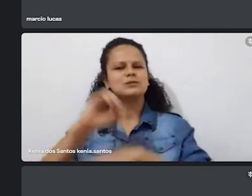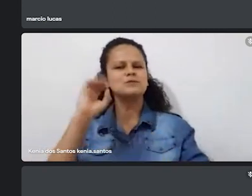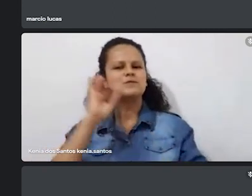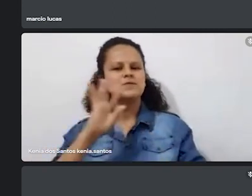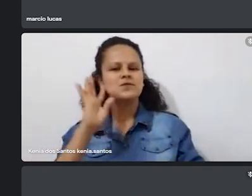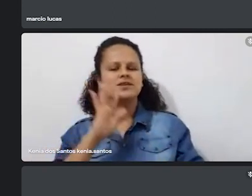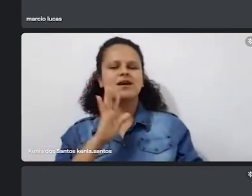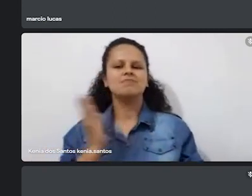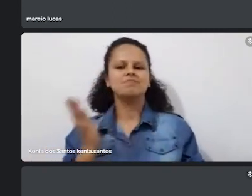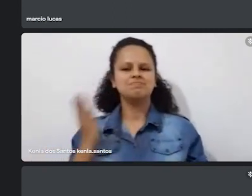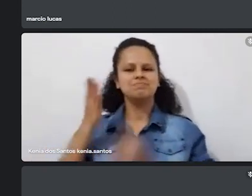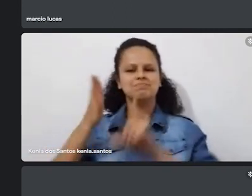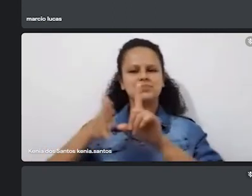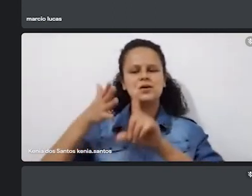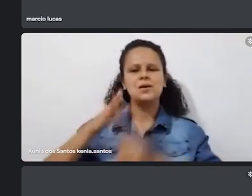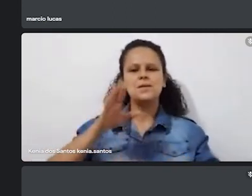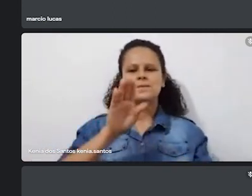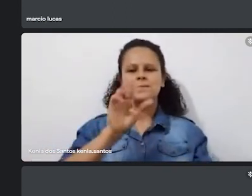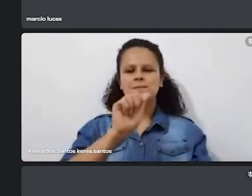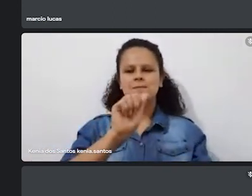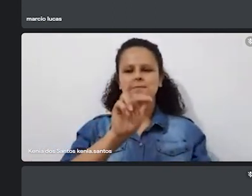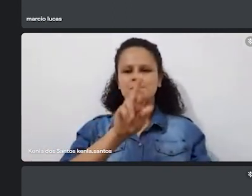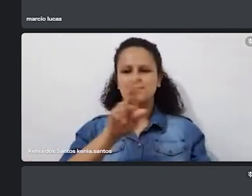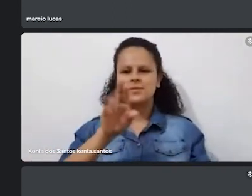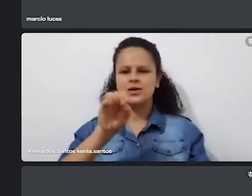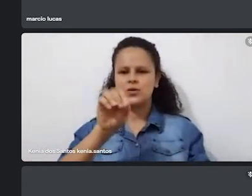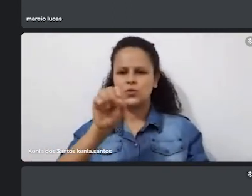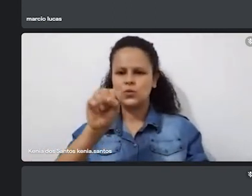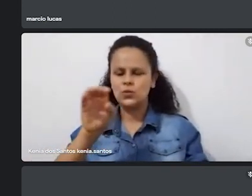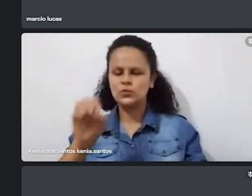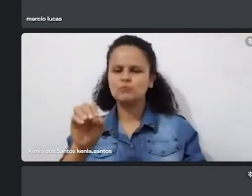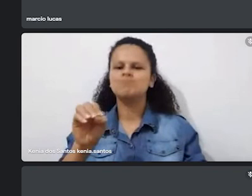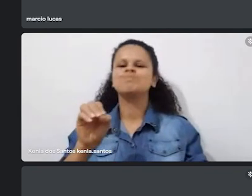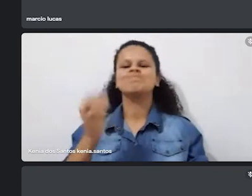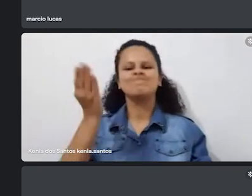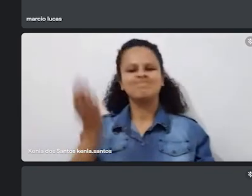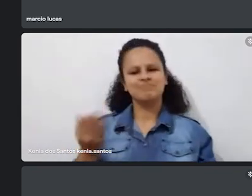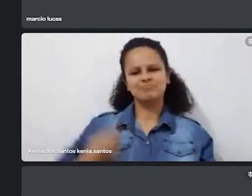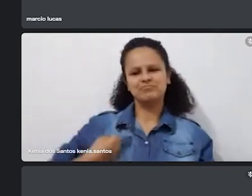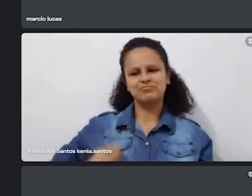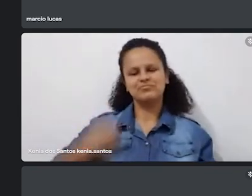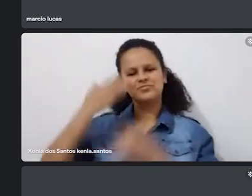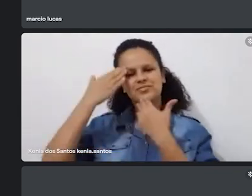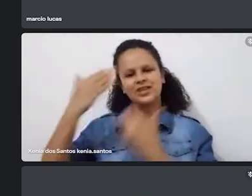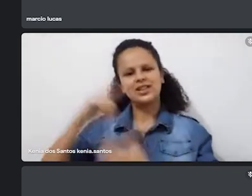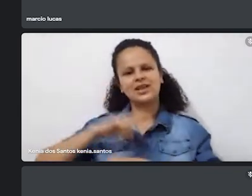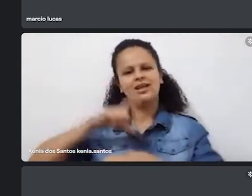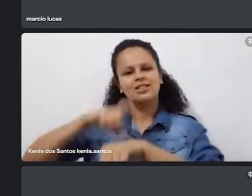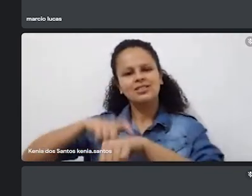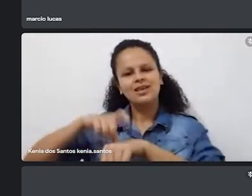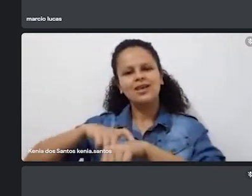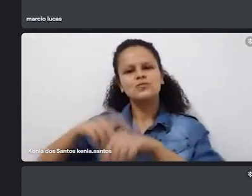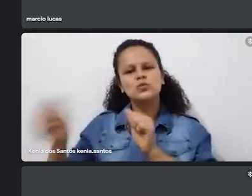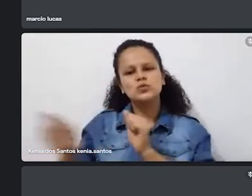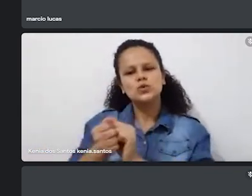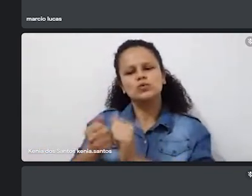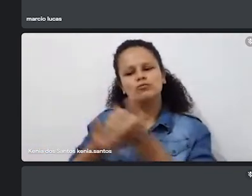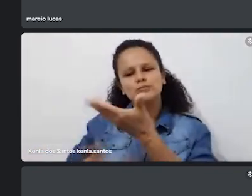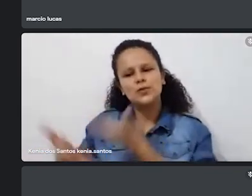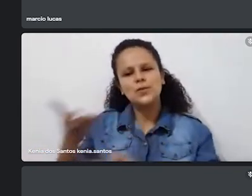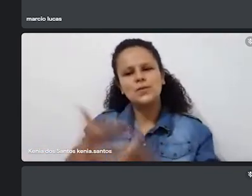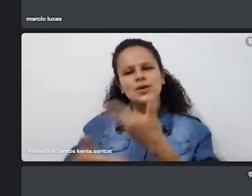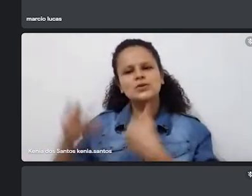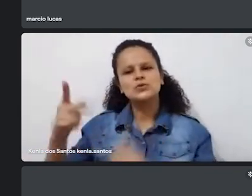por Barroso. Gostaria de agradecer especialmente ao professor Barroso, que deu um pouco do seu tempo para compartilhar conosco as